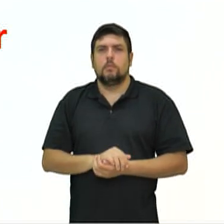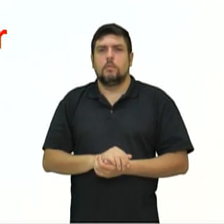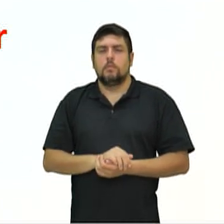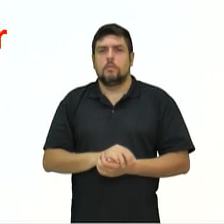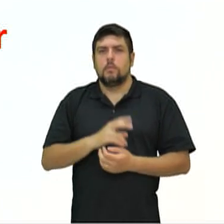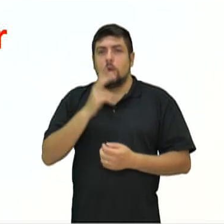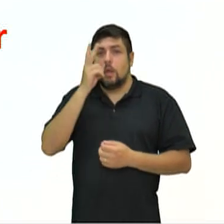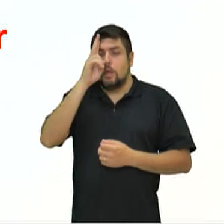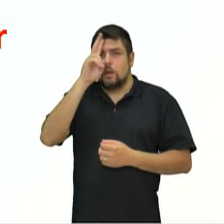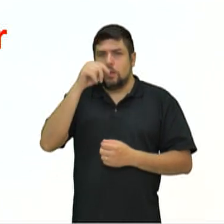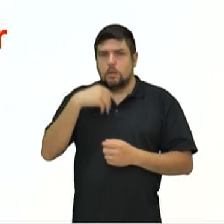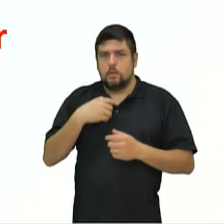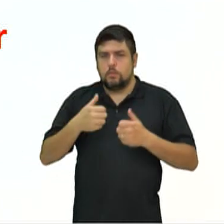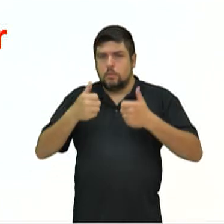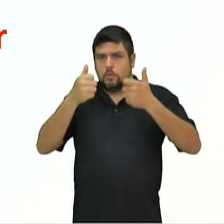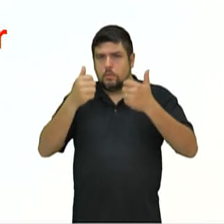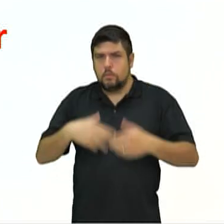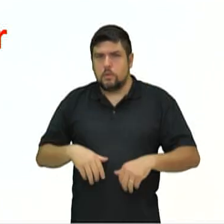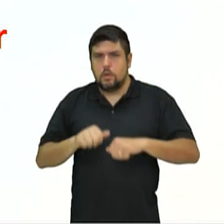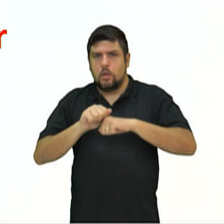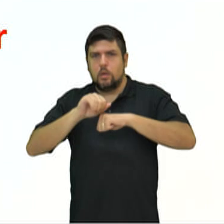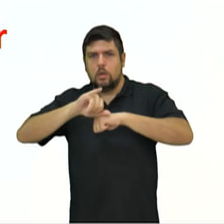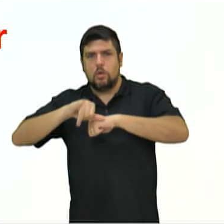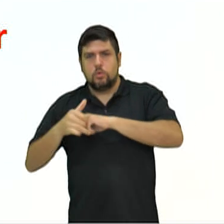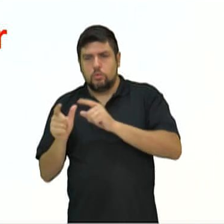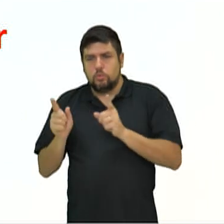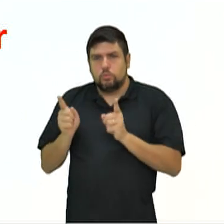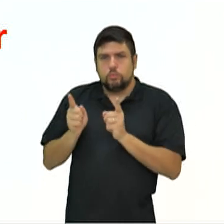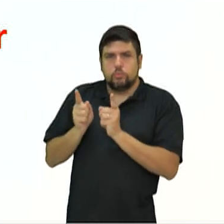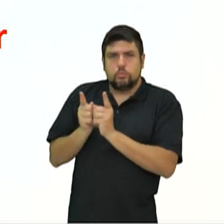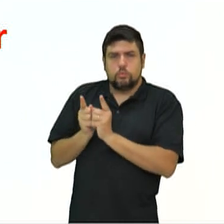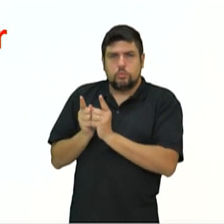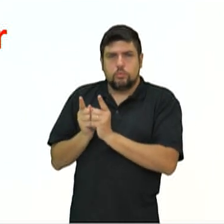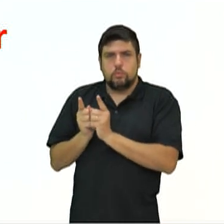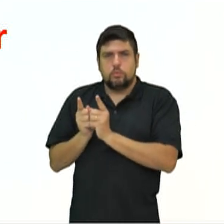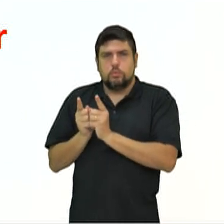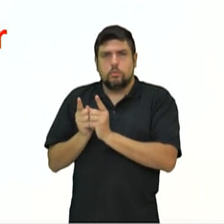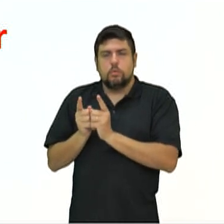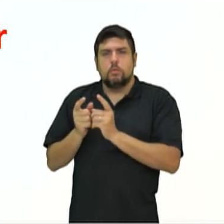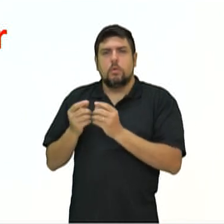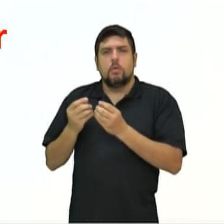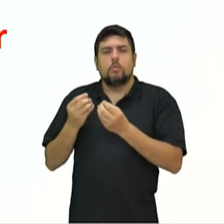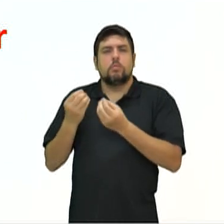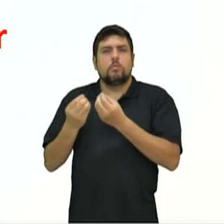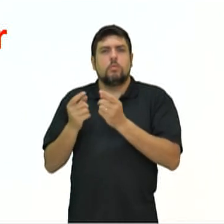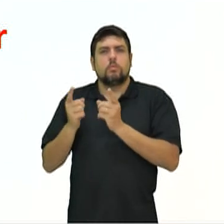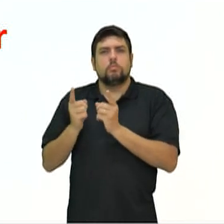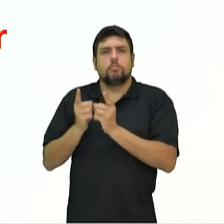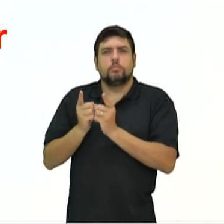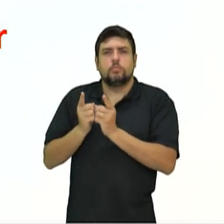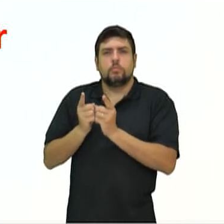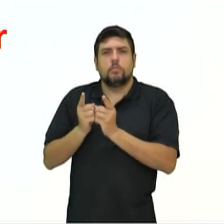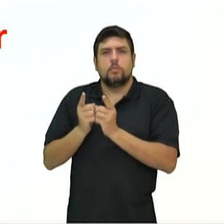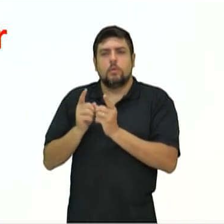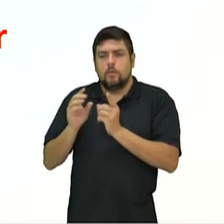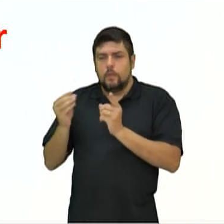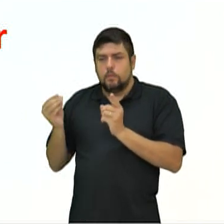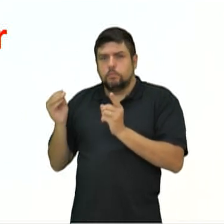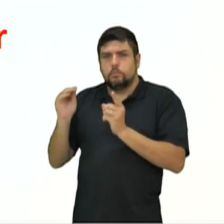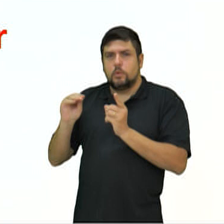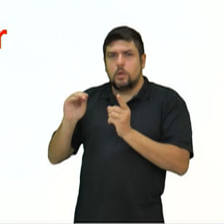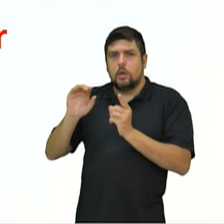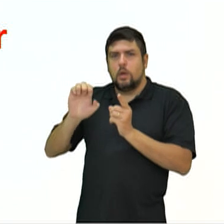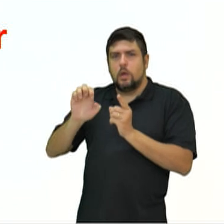adjetivo curto, o adjetivo hard, na hora de você formar o comparativo, você coloca o ER mais